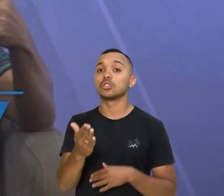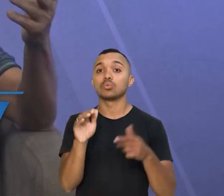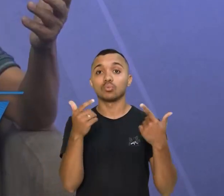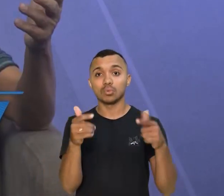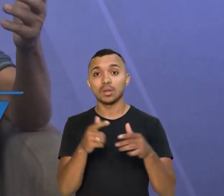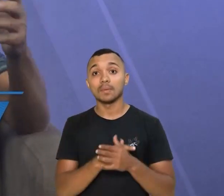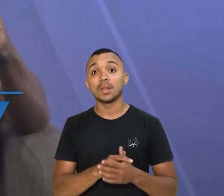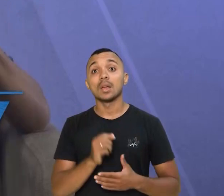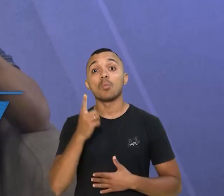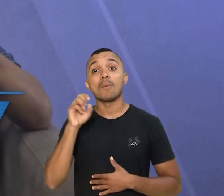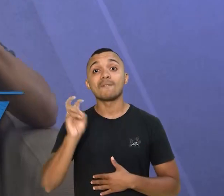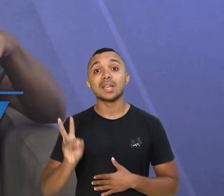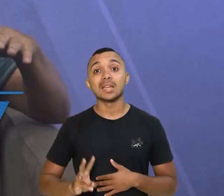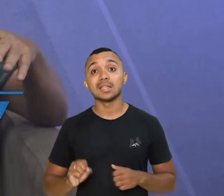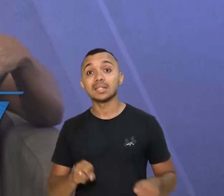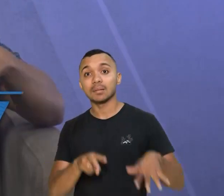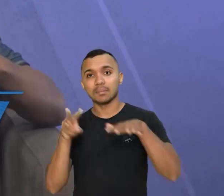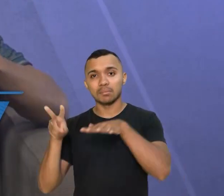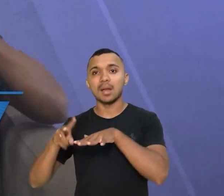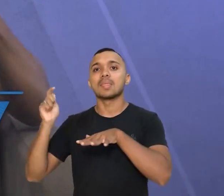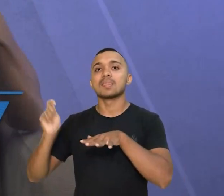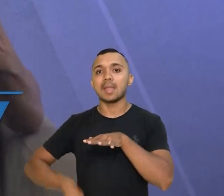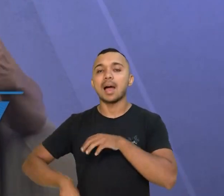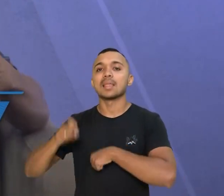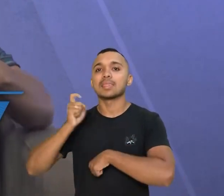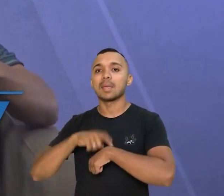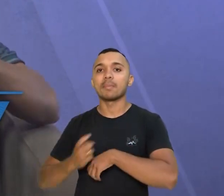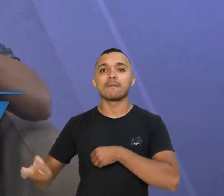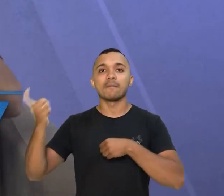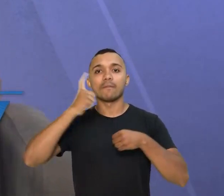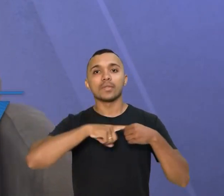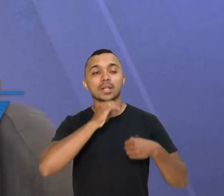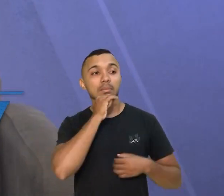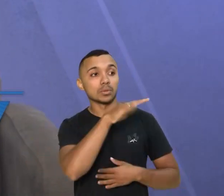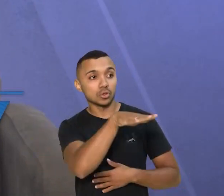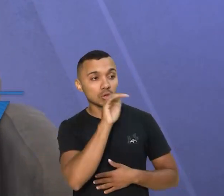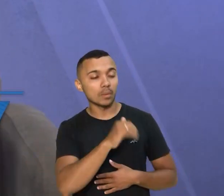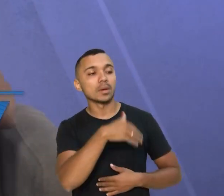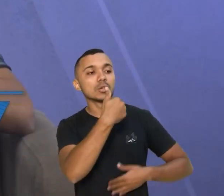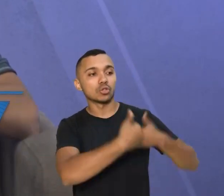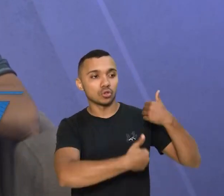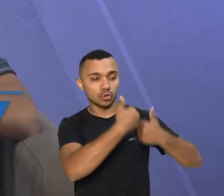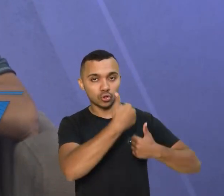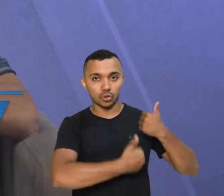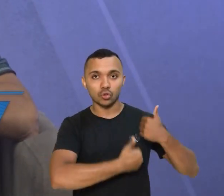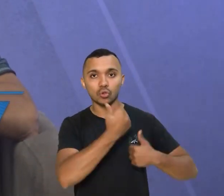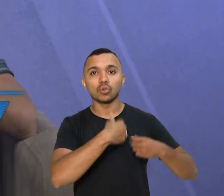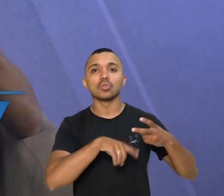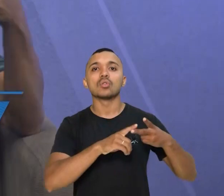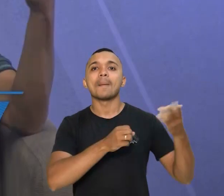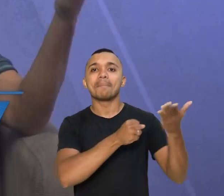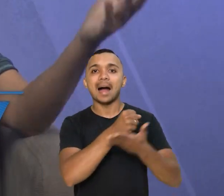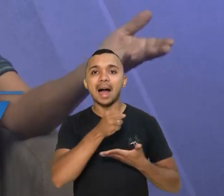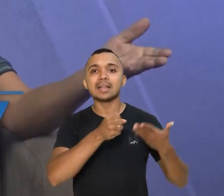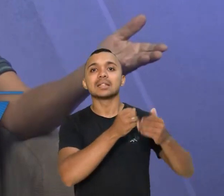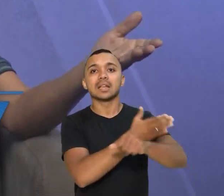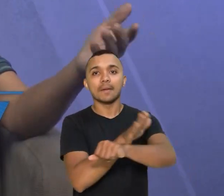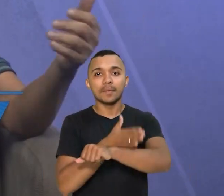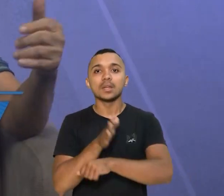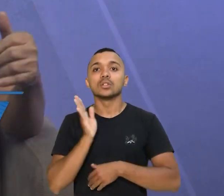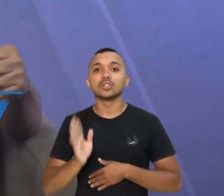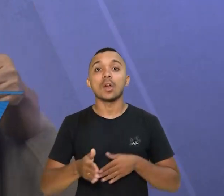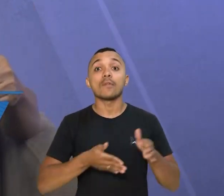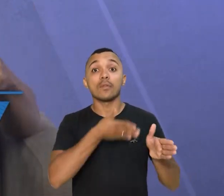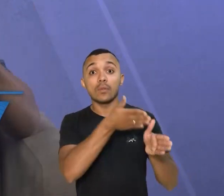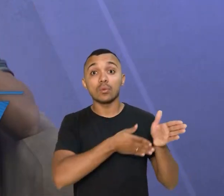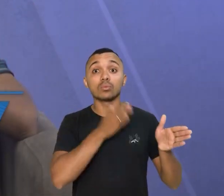vez por semana. Então você tem tempo para recuperar jogadores, para preparar o time na base dos treinamentos. O Ferroviário ganhou alguns